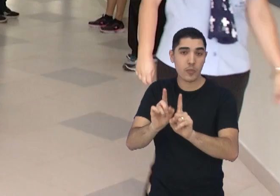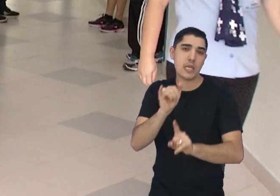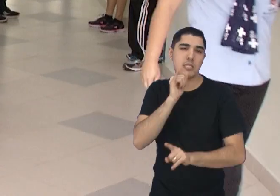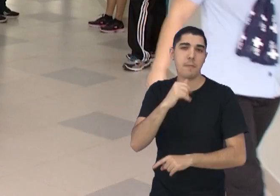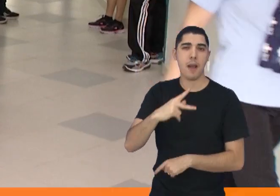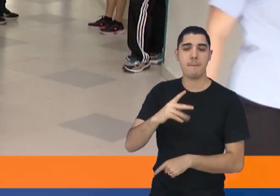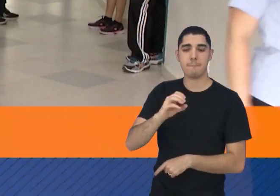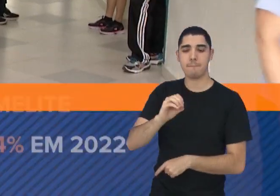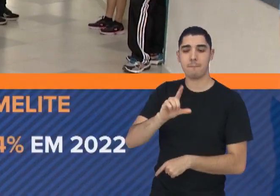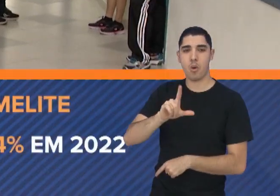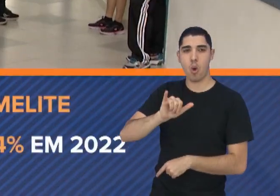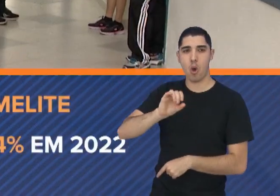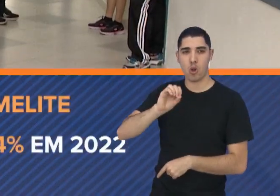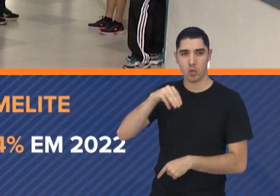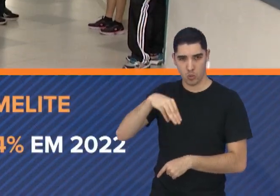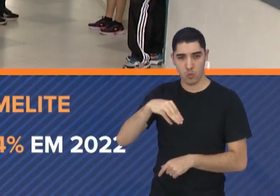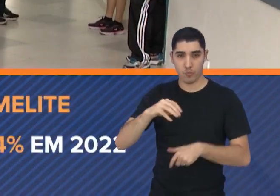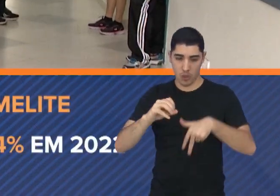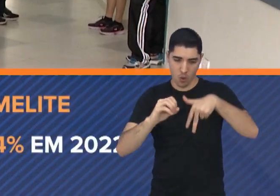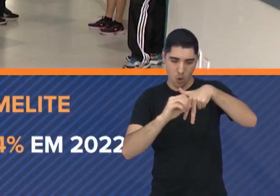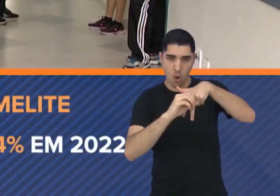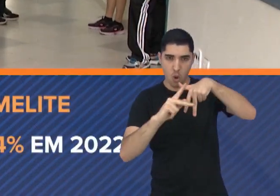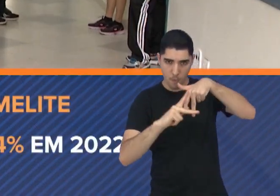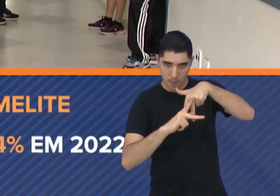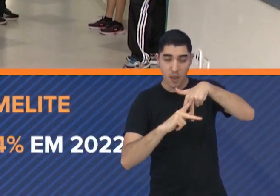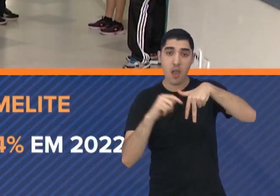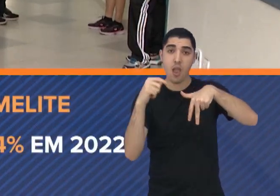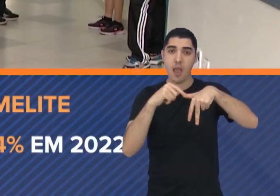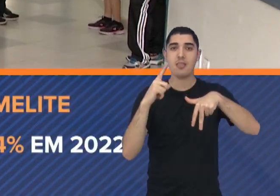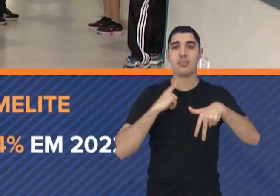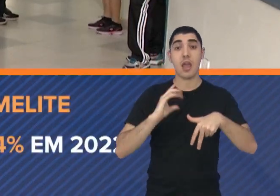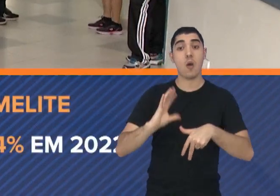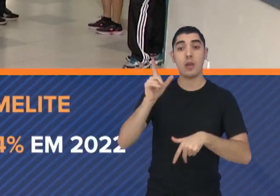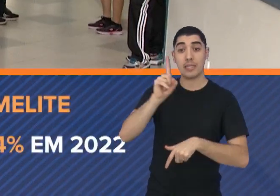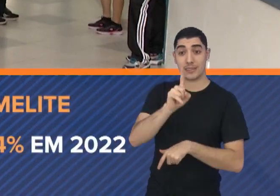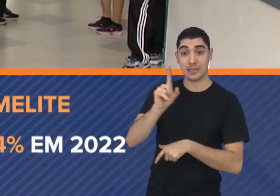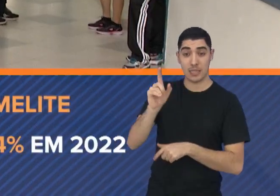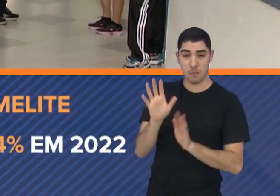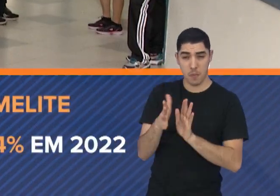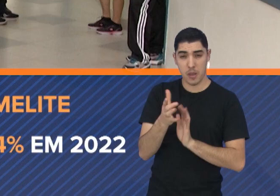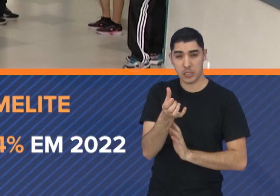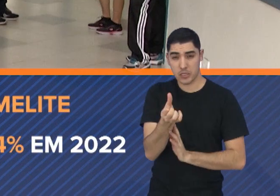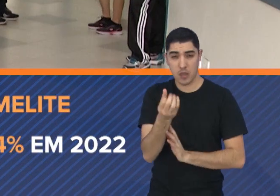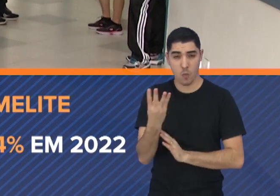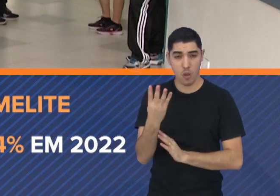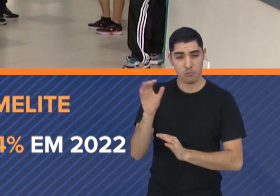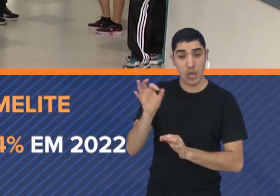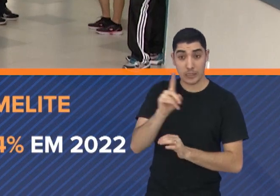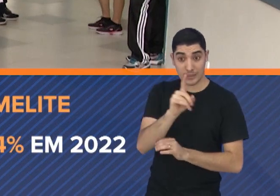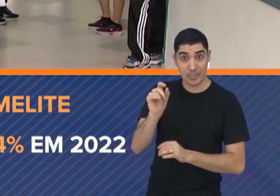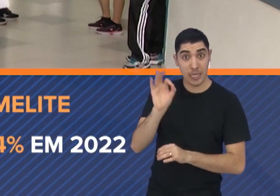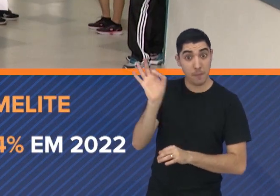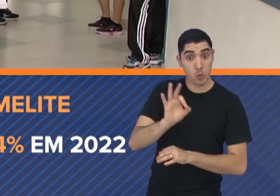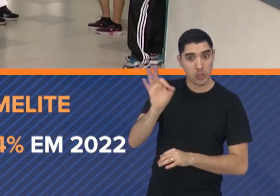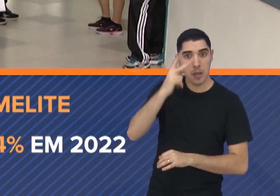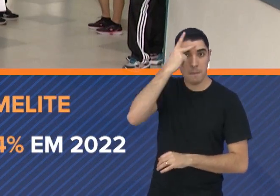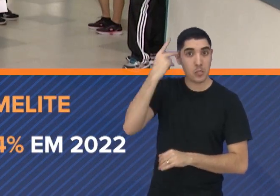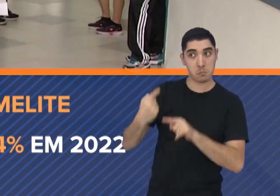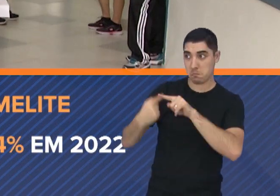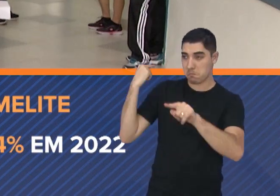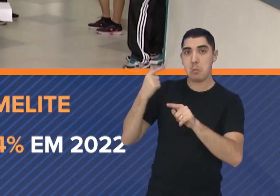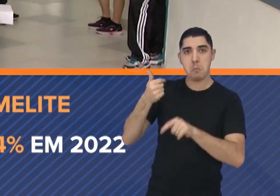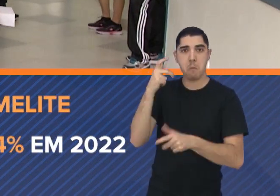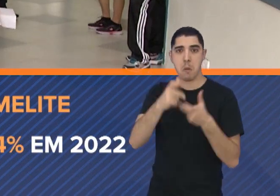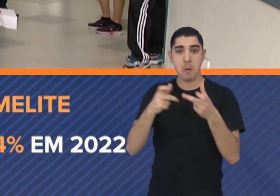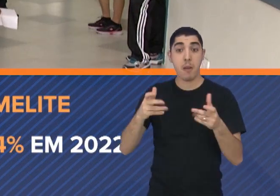por exemplo, em 2019 teve adesão de 100% do público-alvo na cidade. Já em 2022, até o